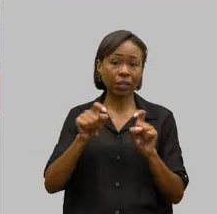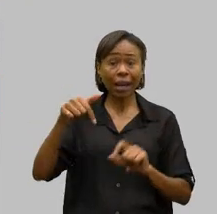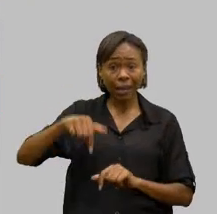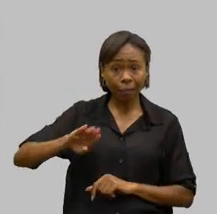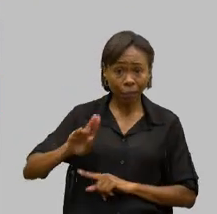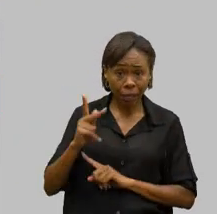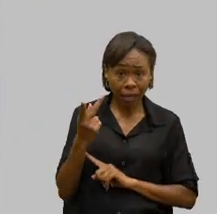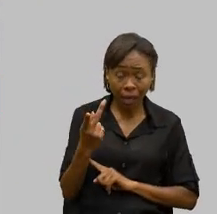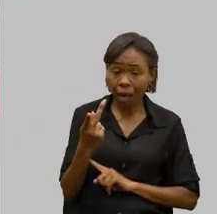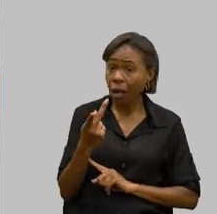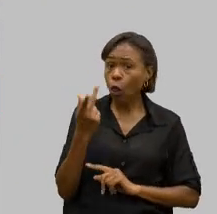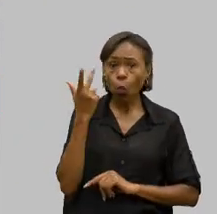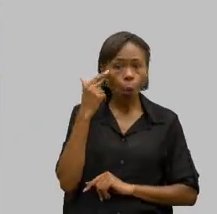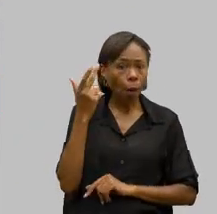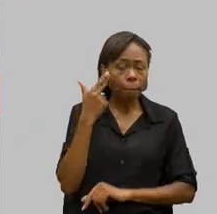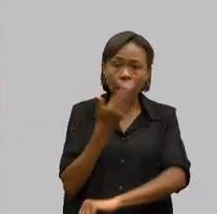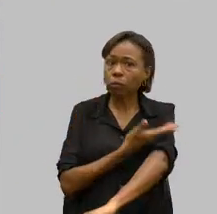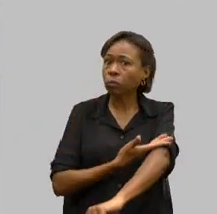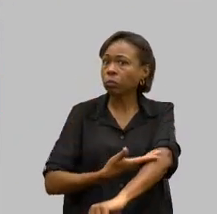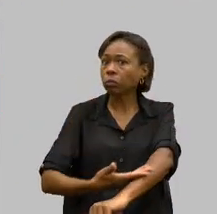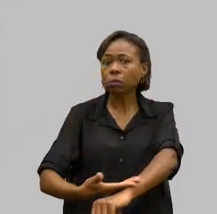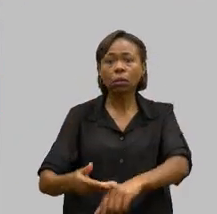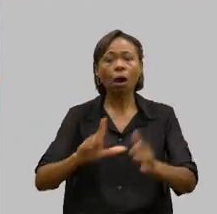escolas e hoje o que nós vemos?